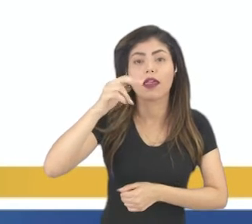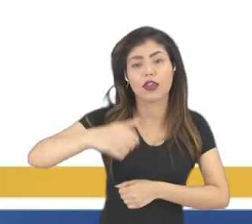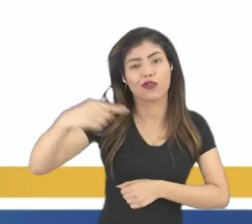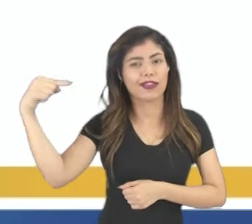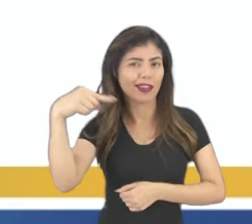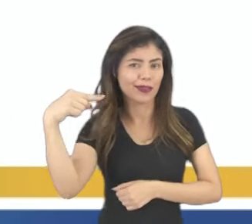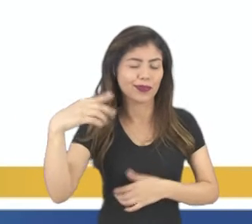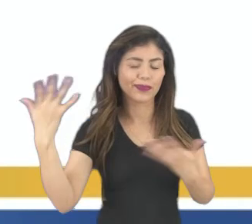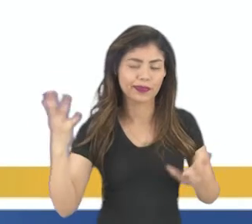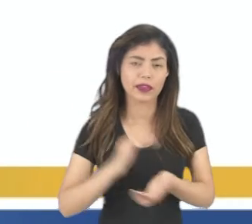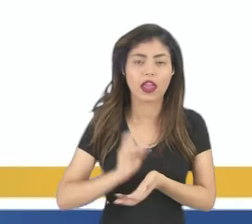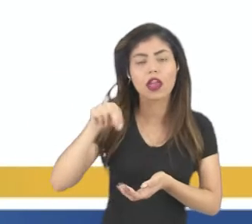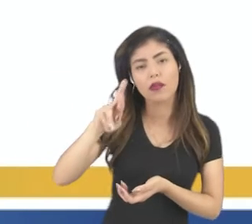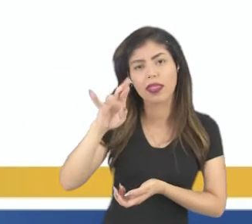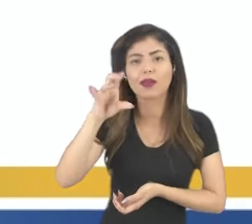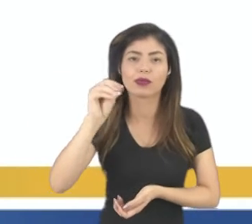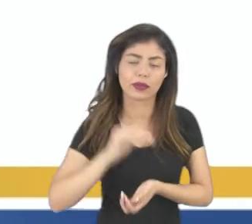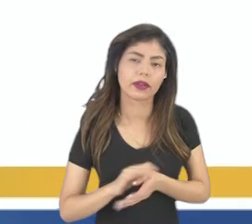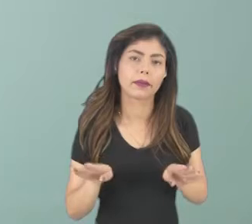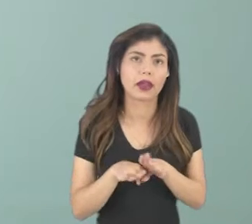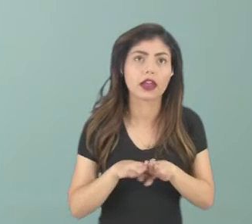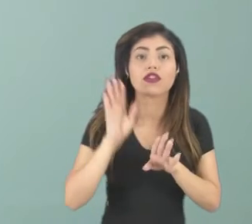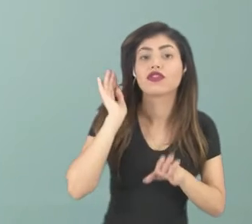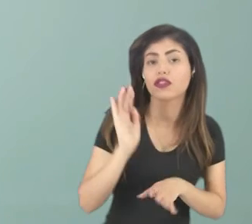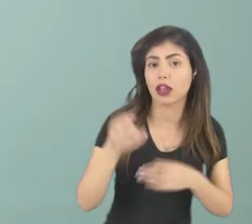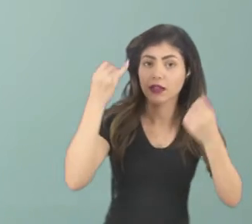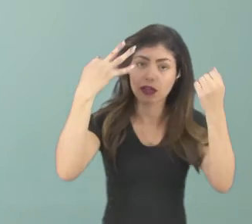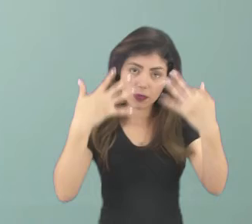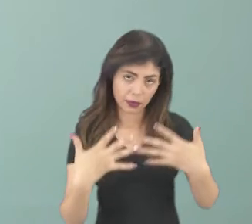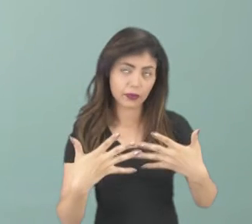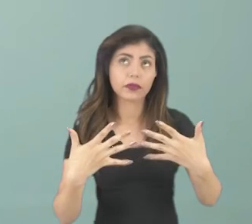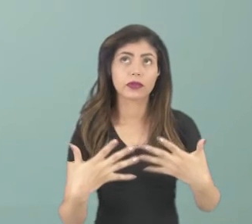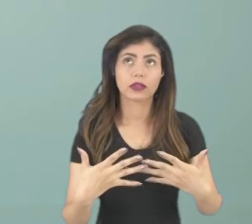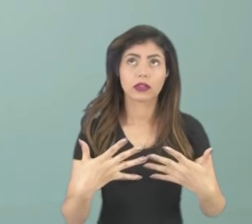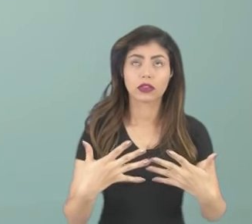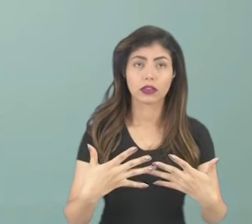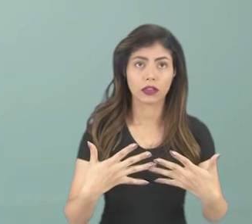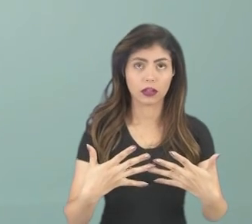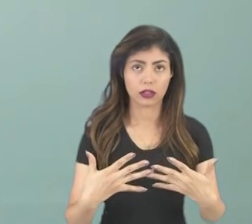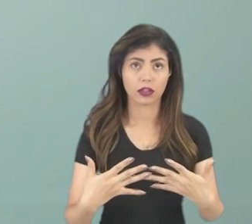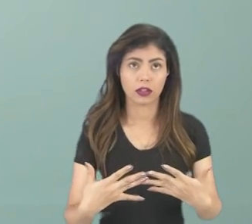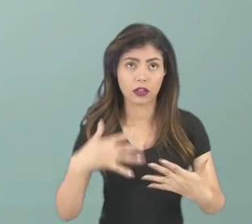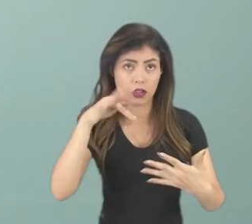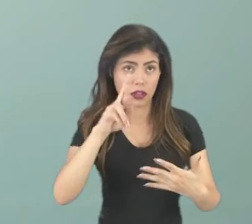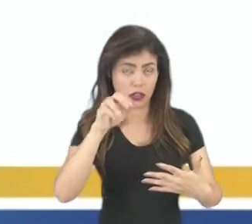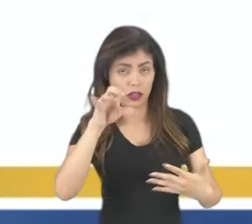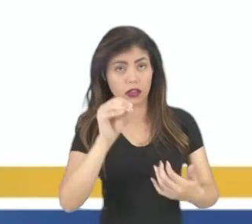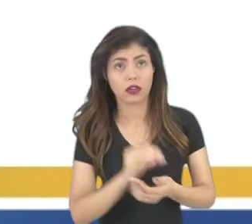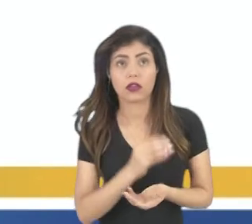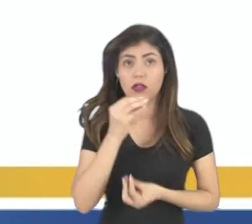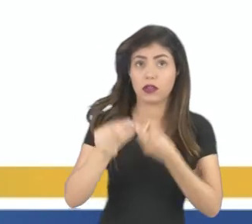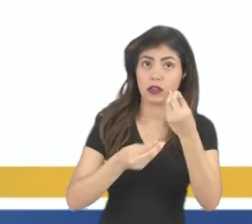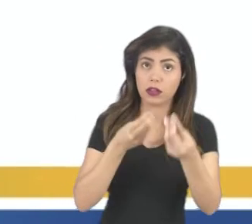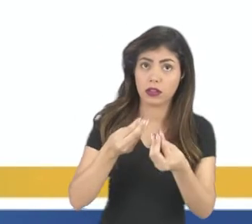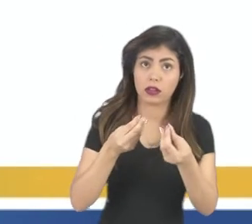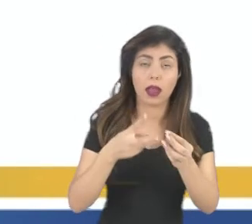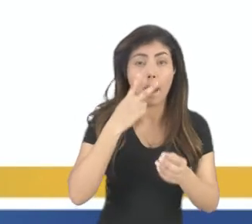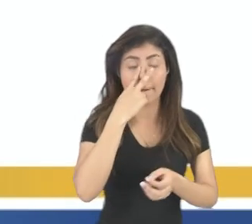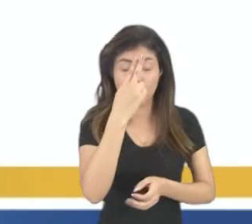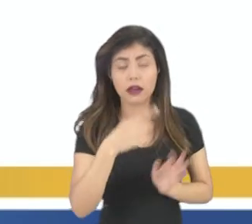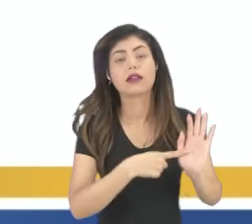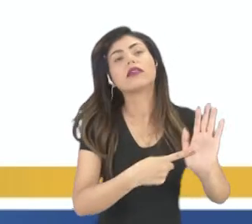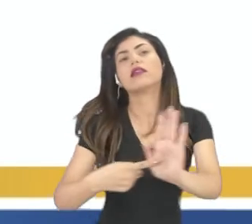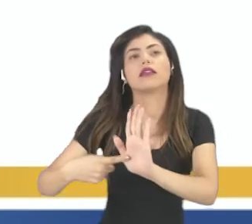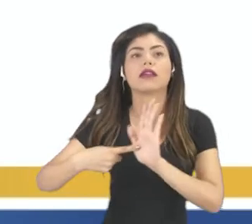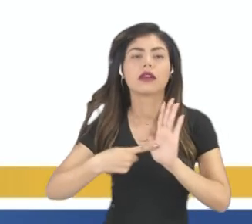e os nêutrons E aí depois de vários anos que já se compreendiam né tanto tanto os fóruns como os léptons vem